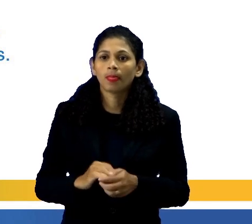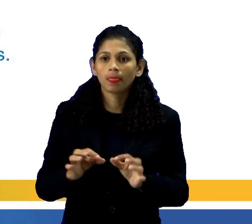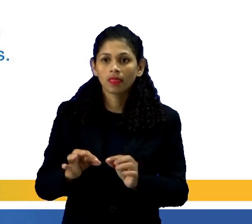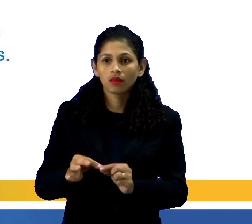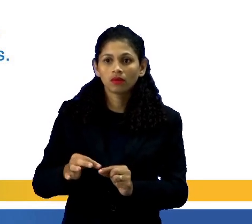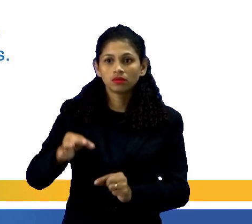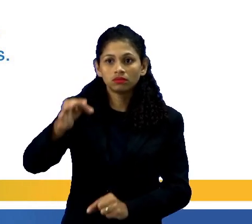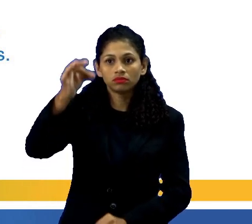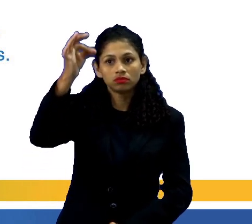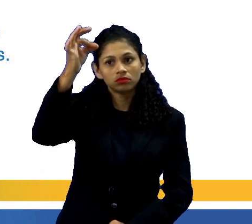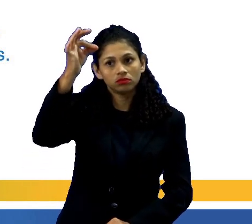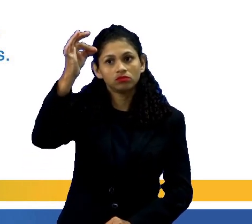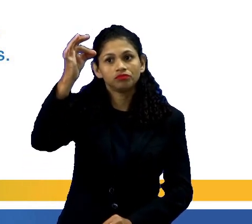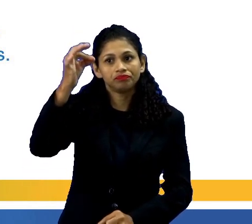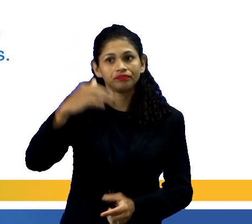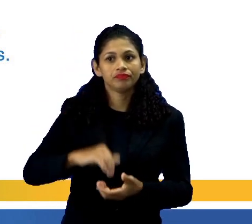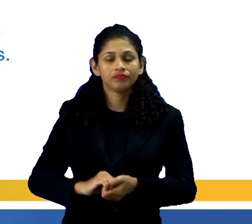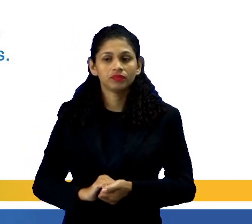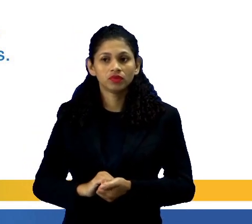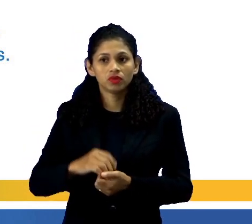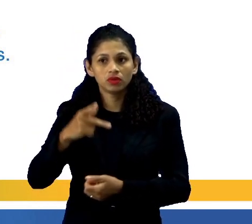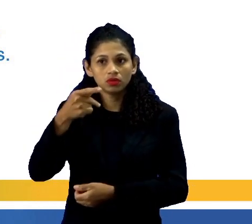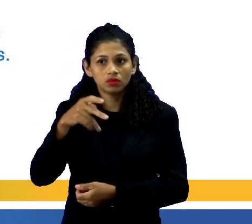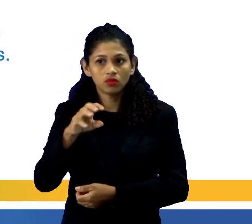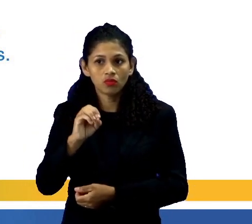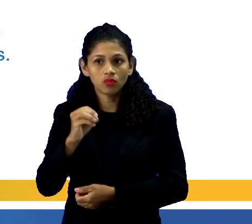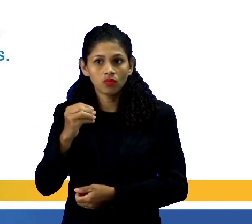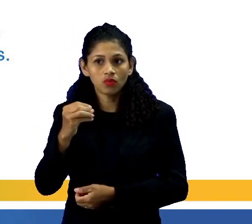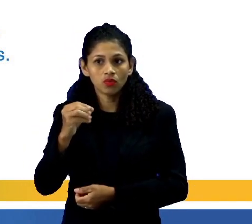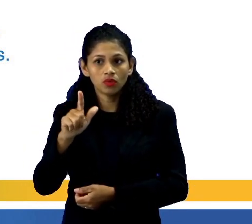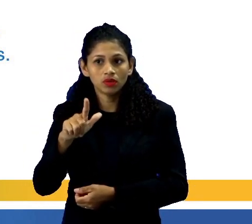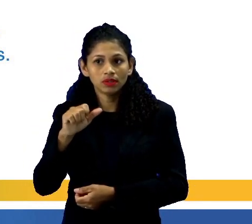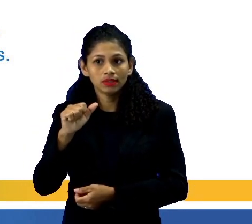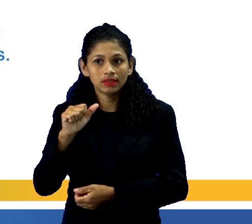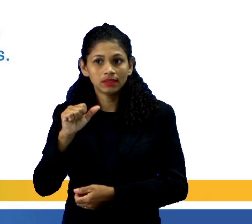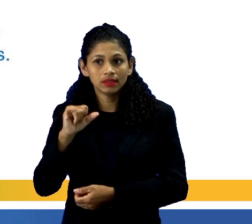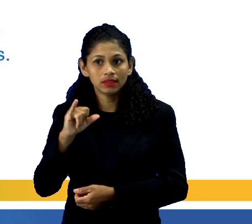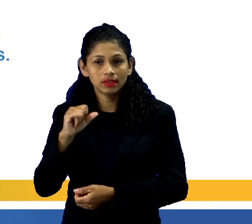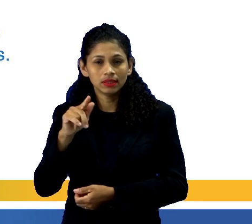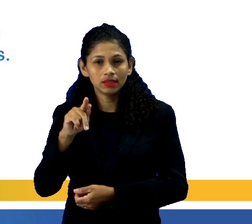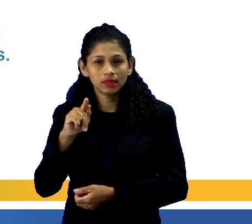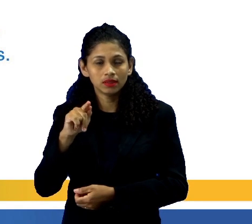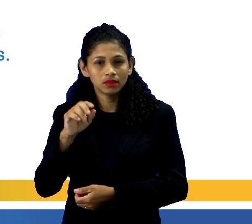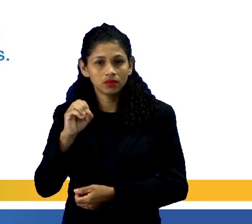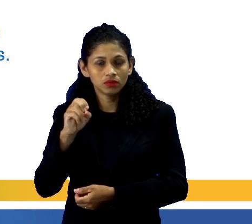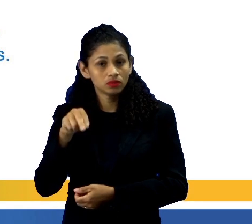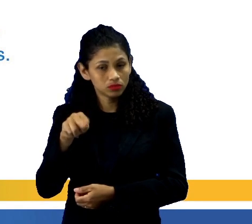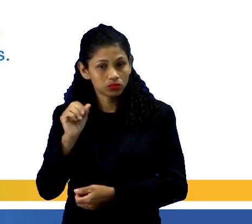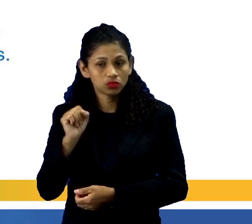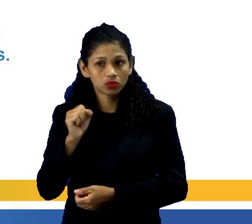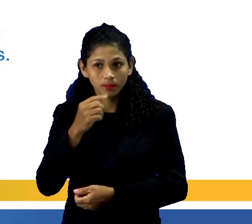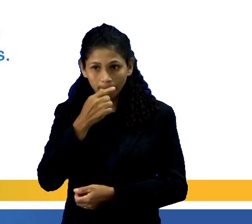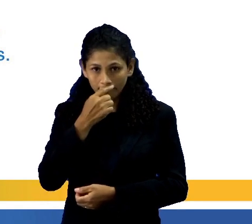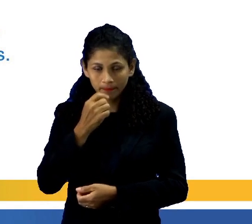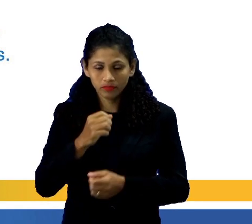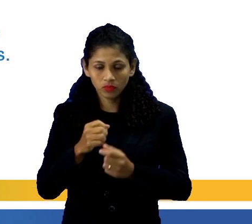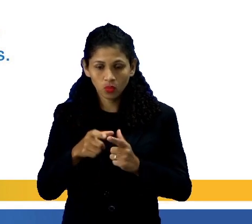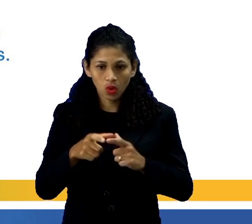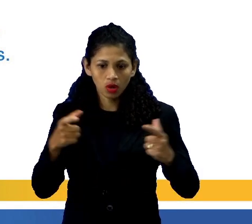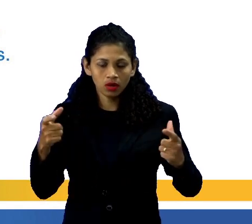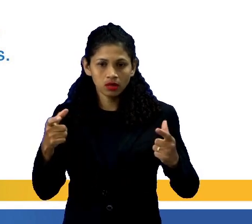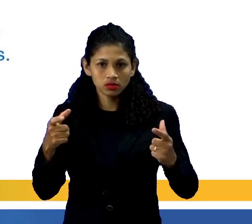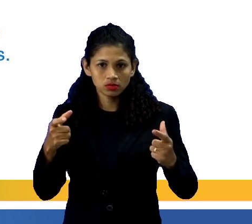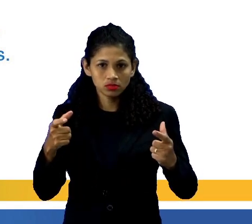de um polígono. Quanto maior a altura, maior a área do polígono. Então, todas essas, quando uma cresce, a outra